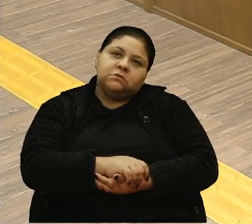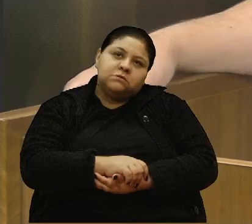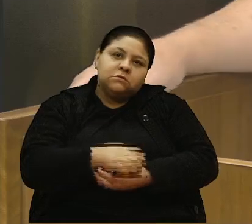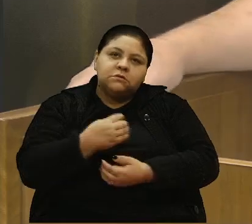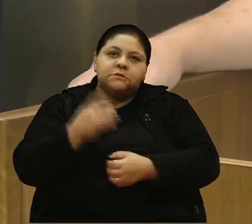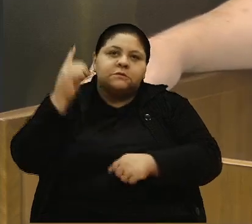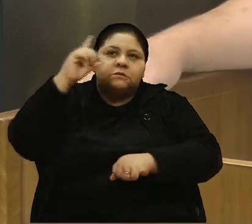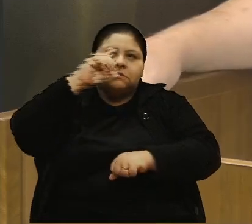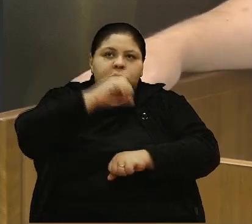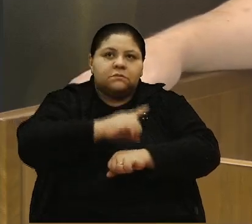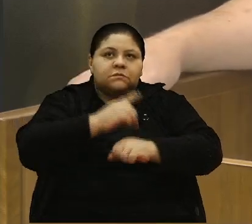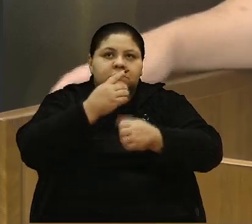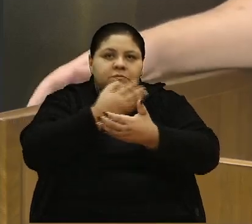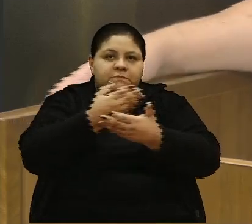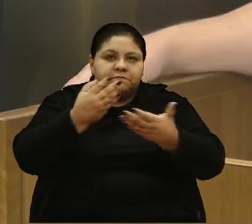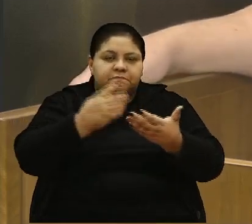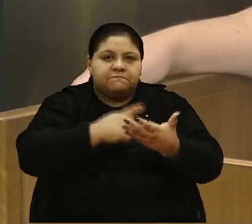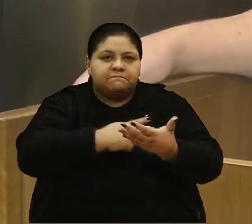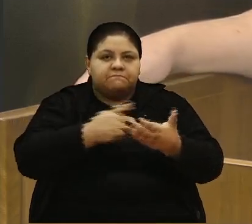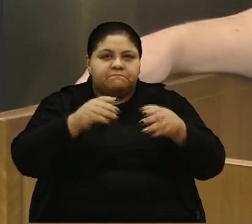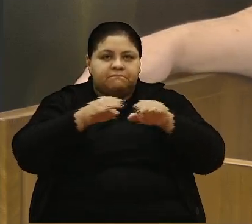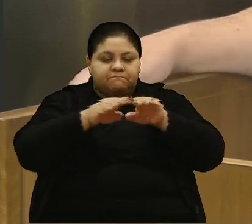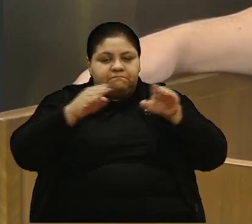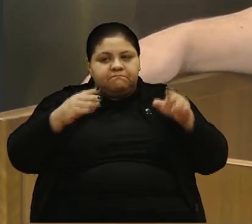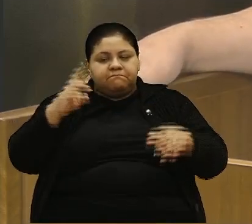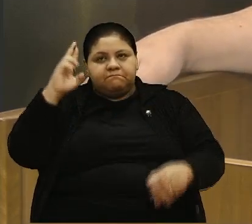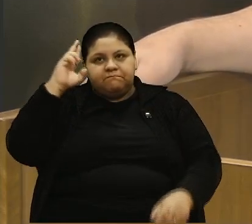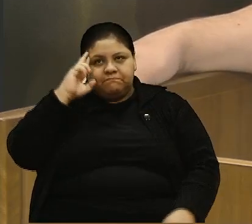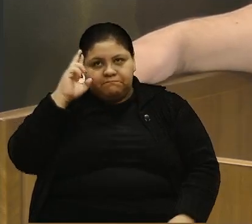Bom dia, presidente, mesa diretora, colegas,